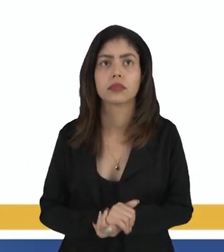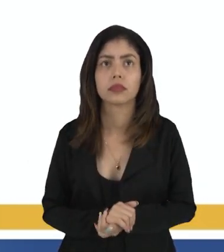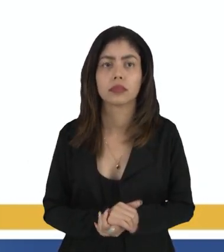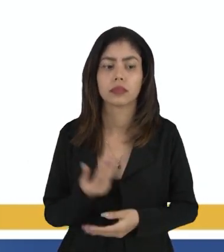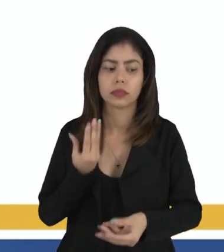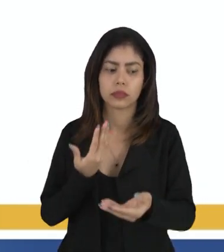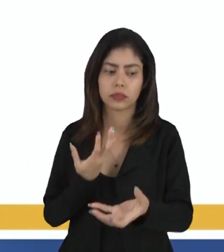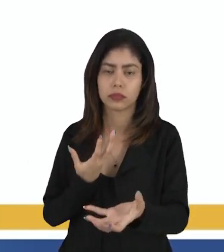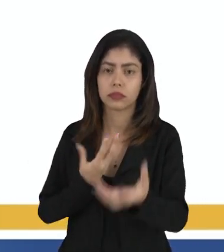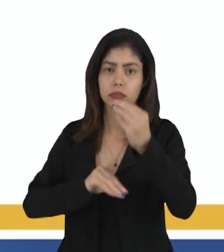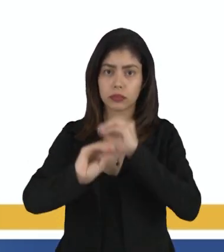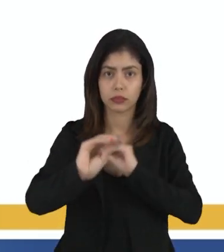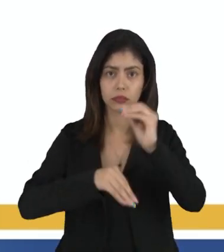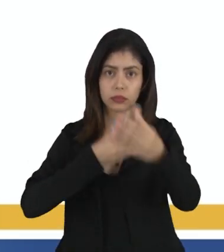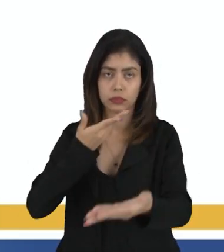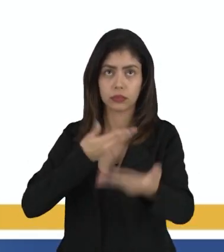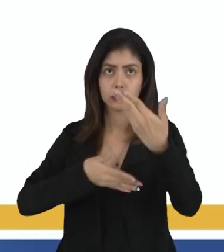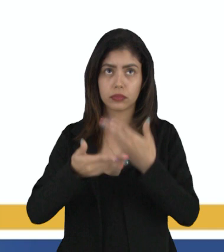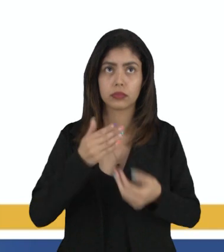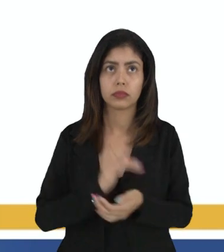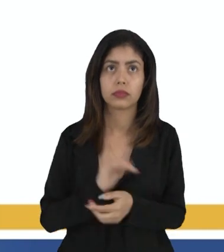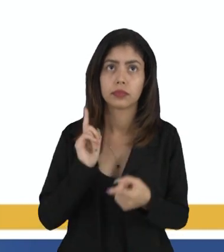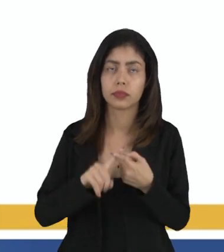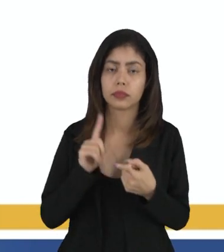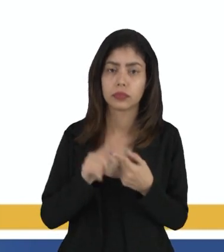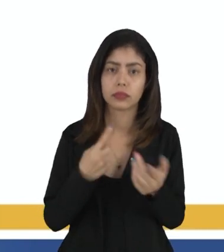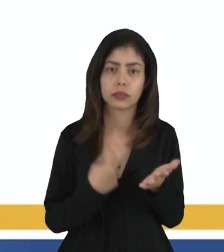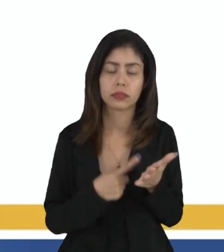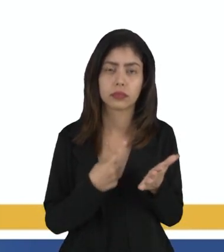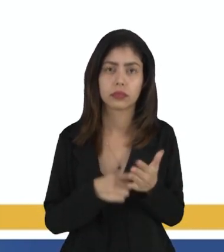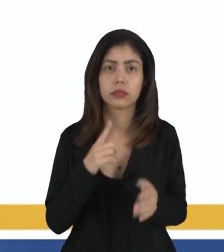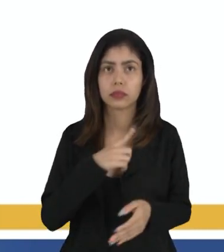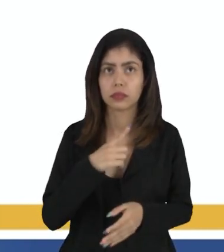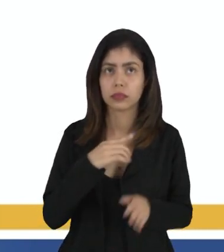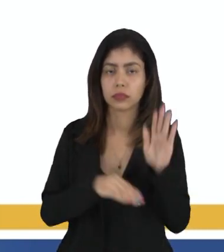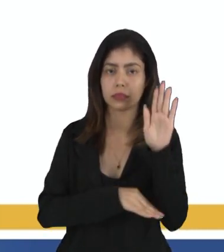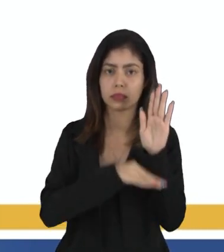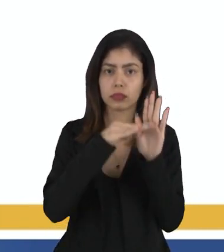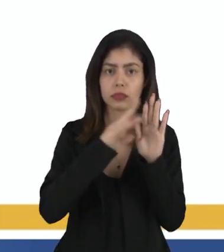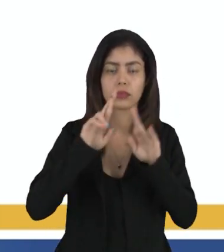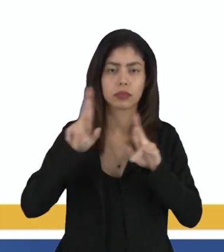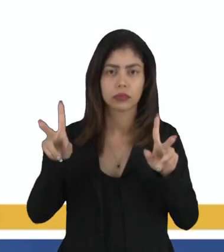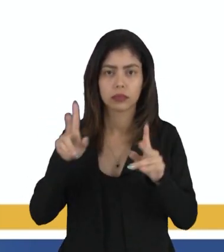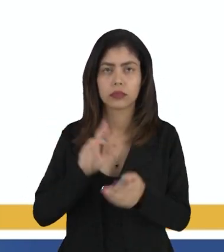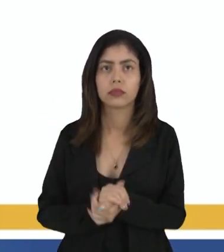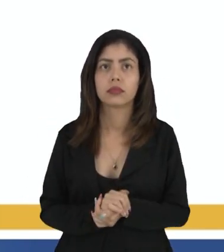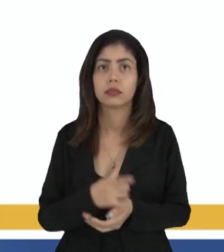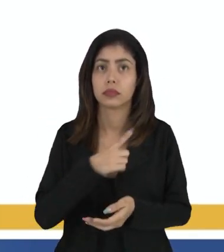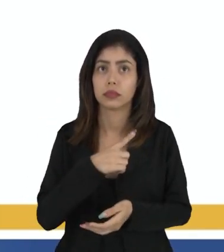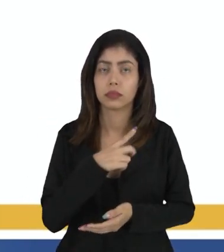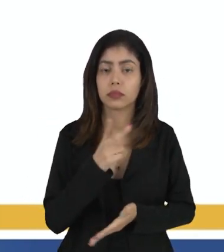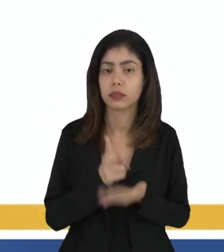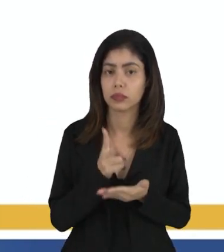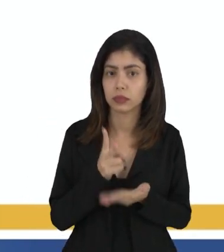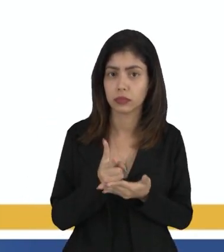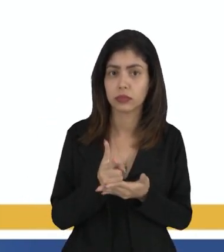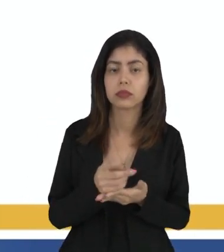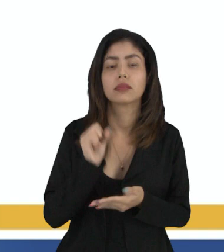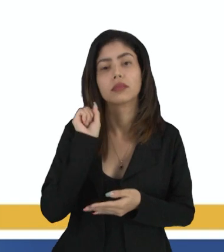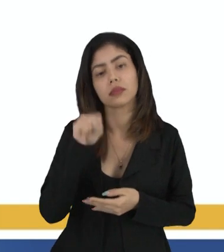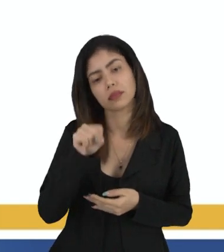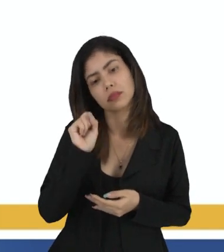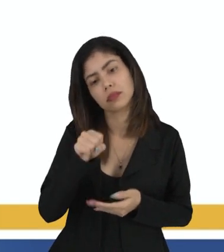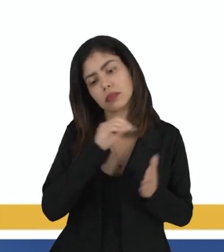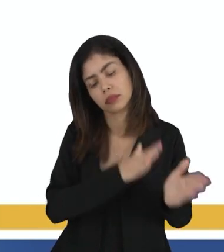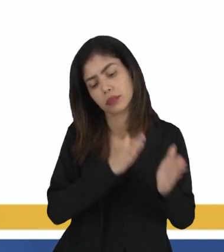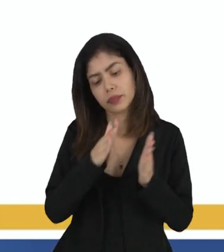essa transferência de calor vai passar de um para o outro? A primeira condição é que estejam a temperaturas diferentes. Se há uma temperatura diferente de B, então vai haver sim